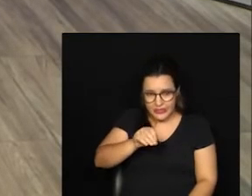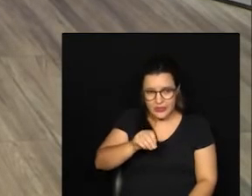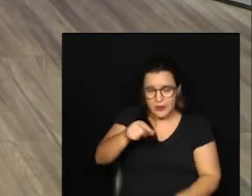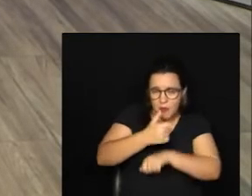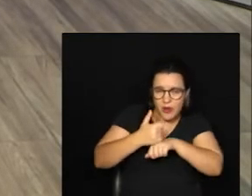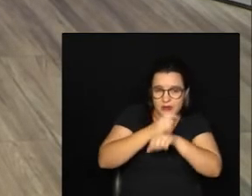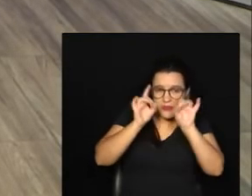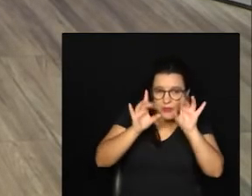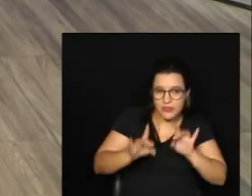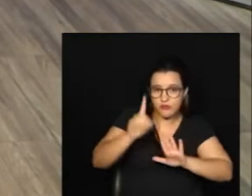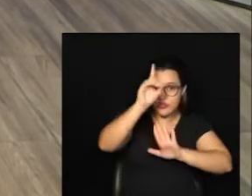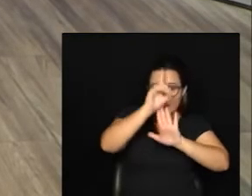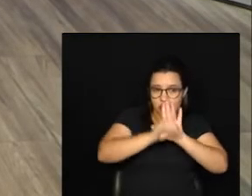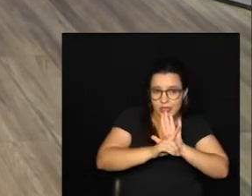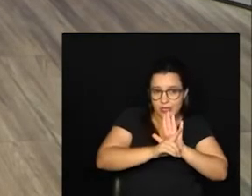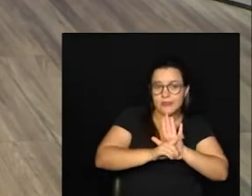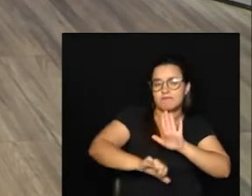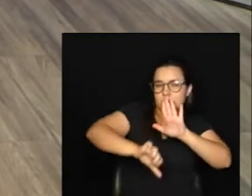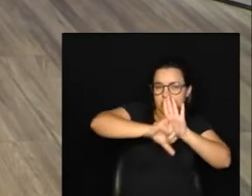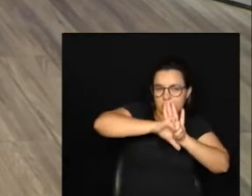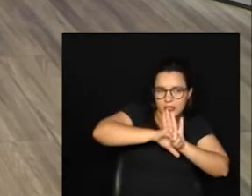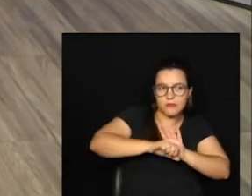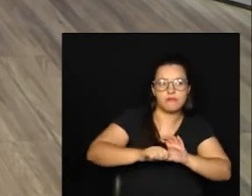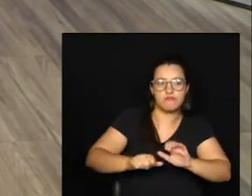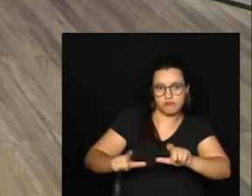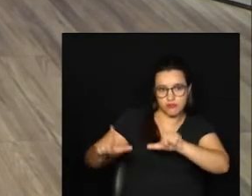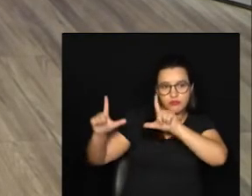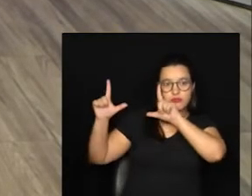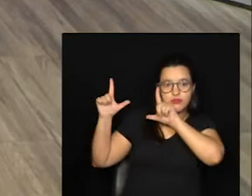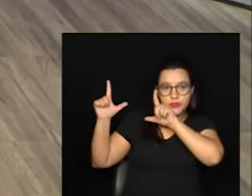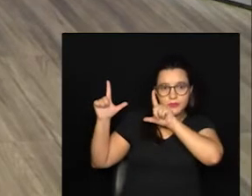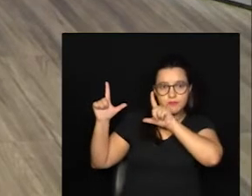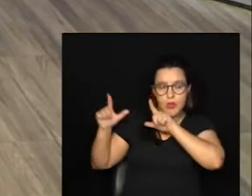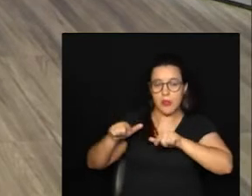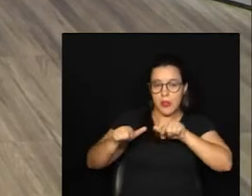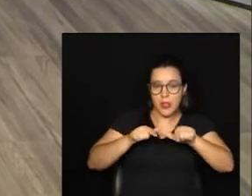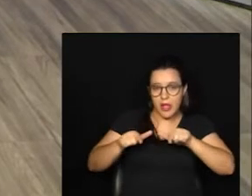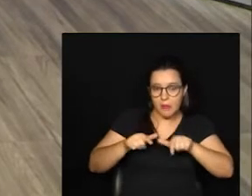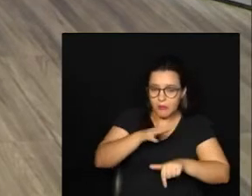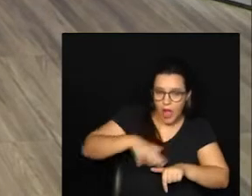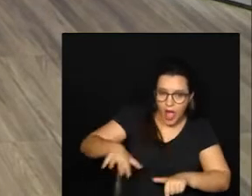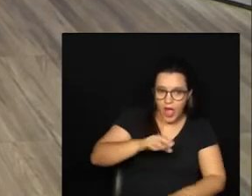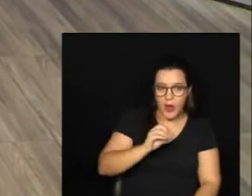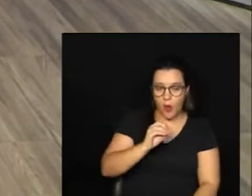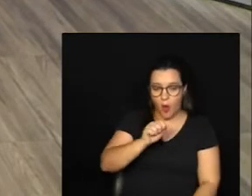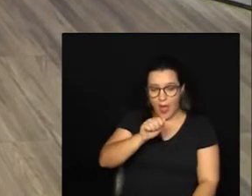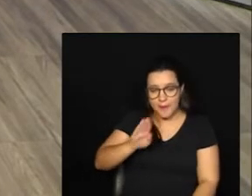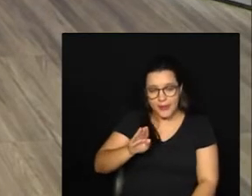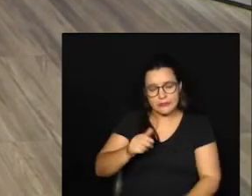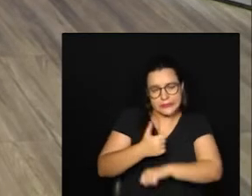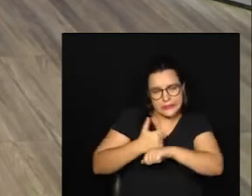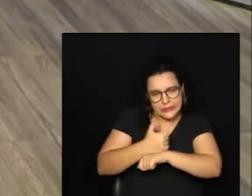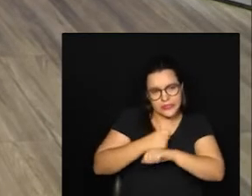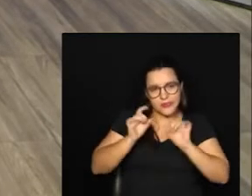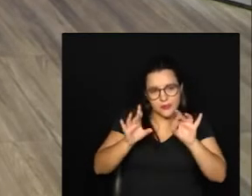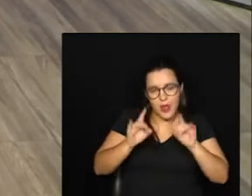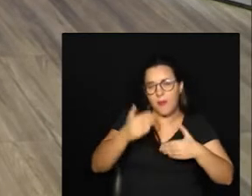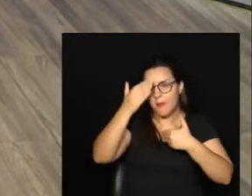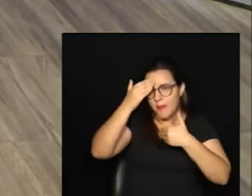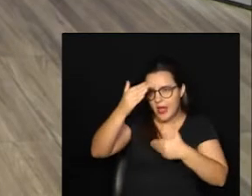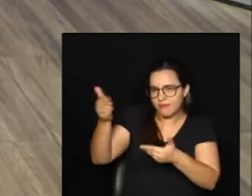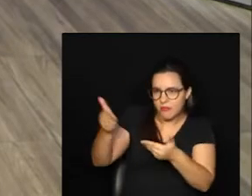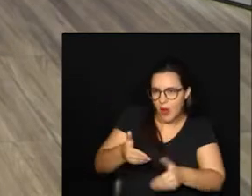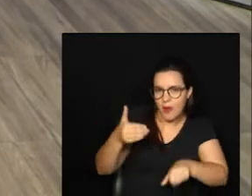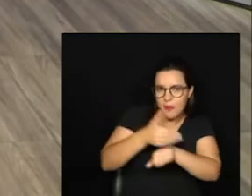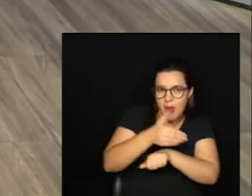penal, membro da Comissão Especial de Direito Penal da OAB. Muito obrigado, Leonardo, pela sua participação aqui no